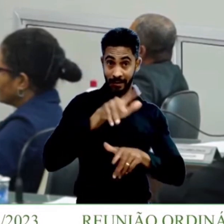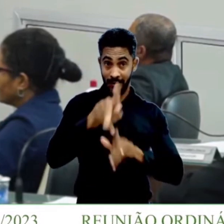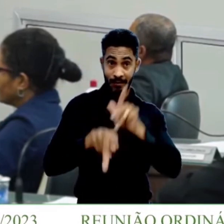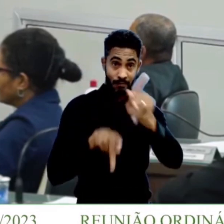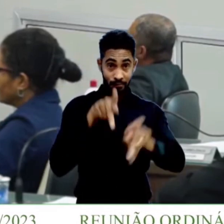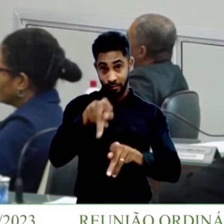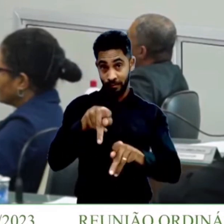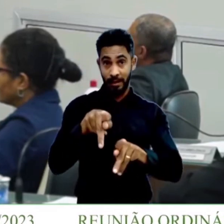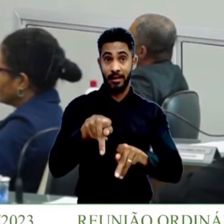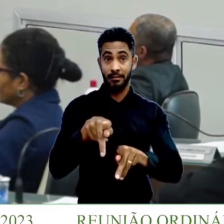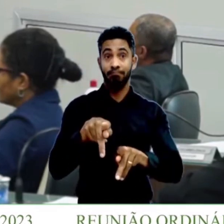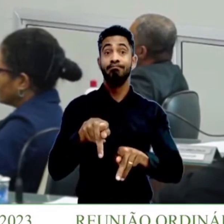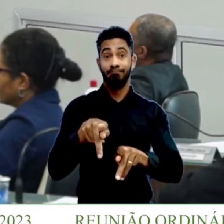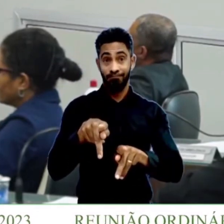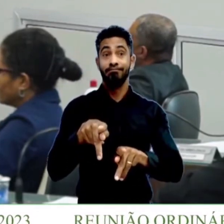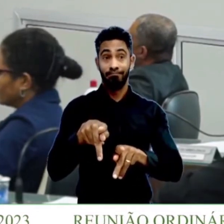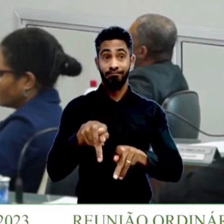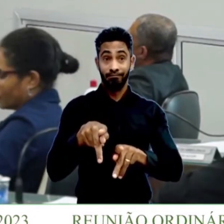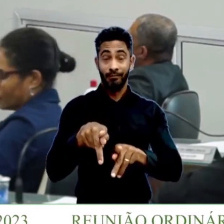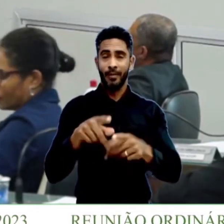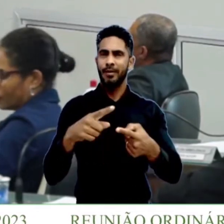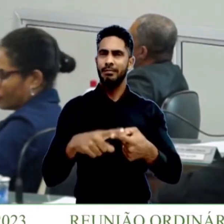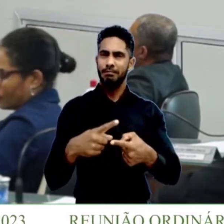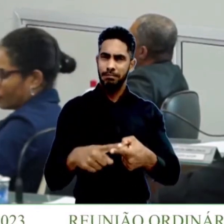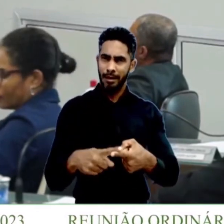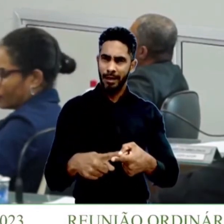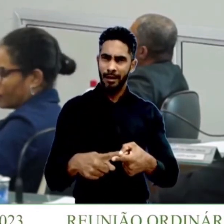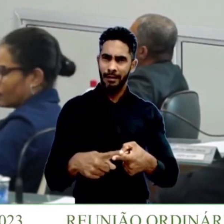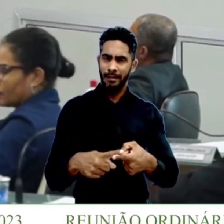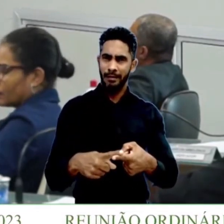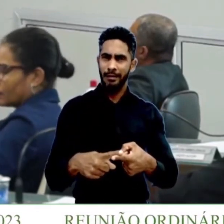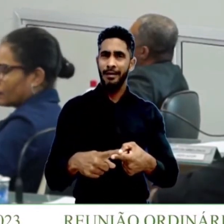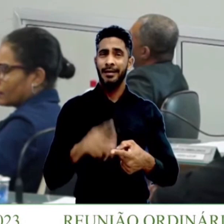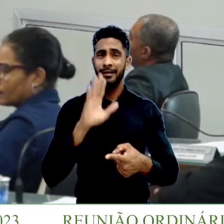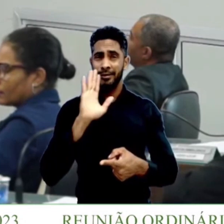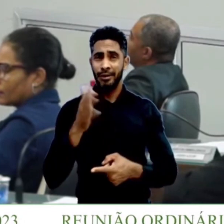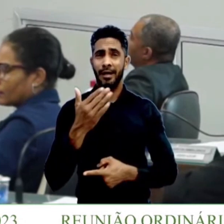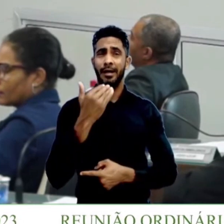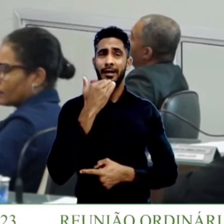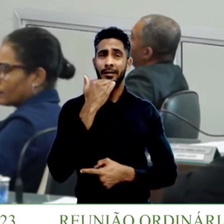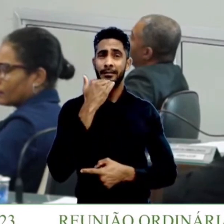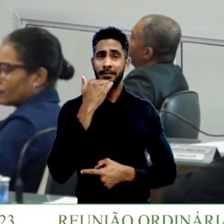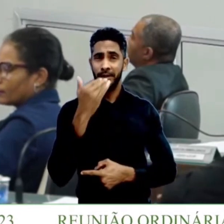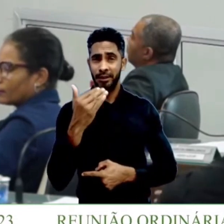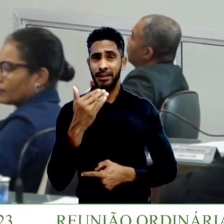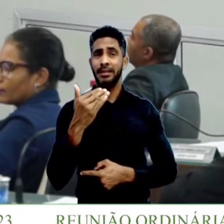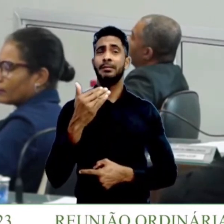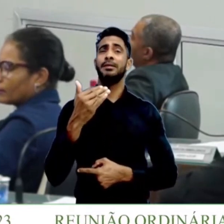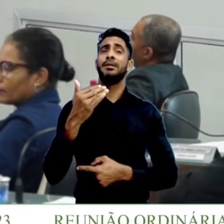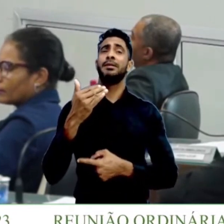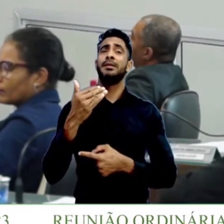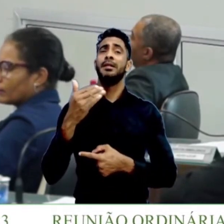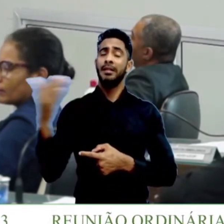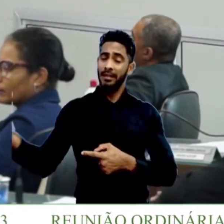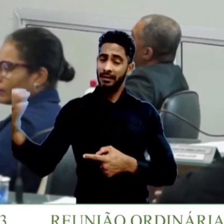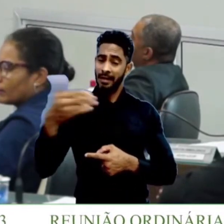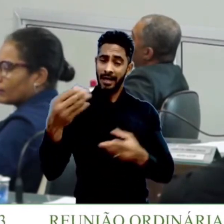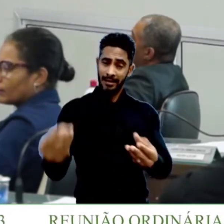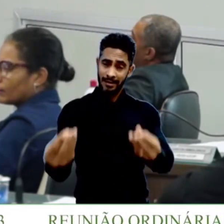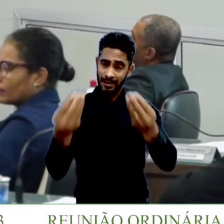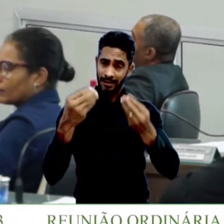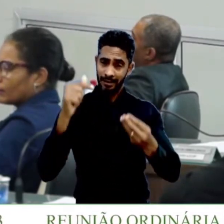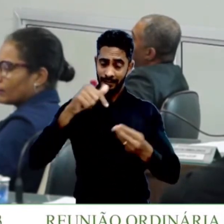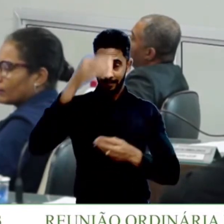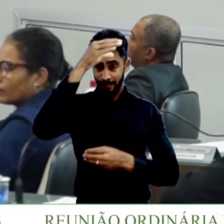porque quantas vezes nós já solicitamos que enviasse para essa casa o plano